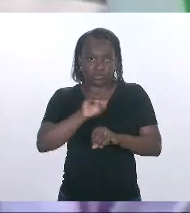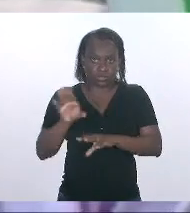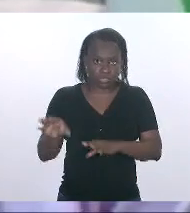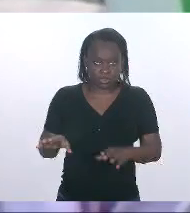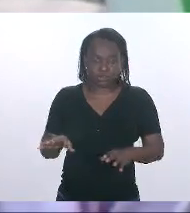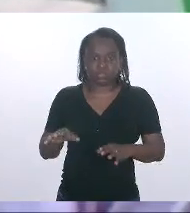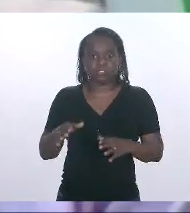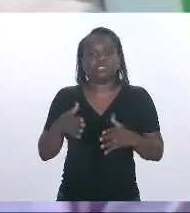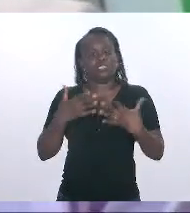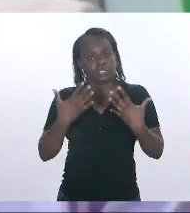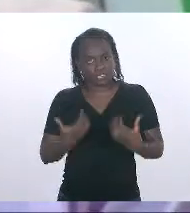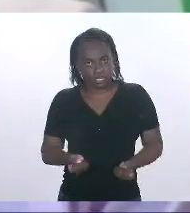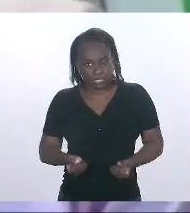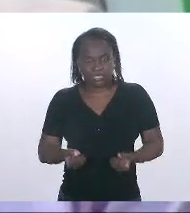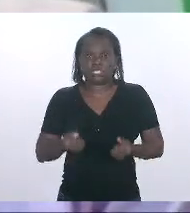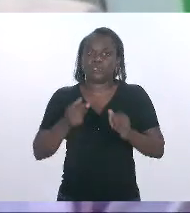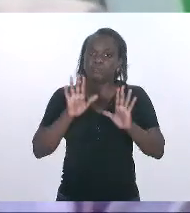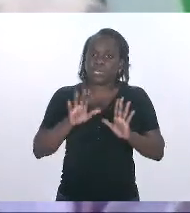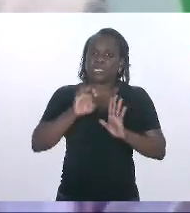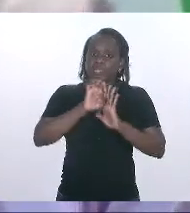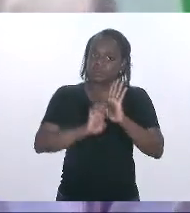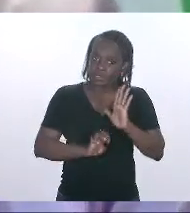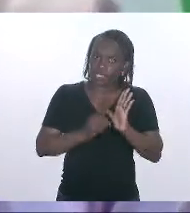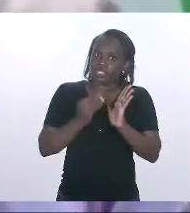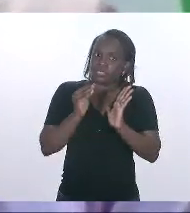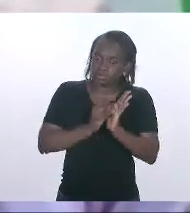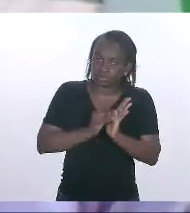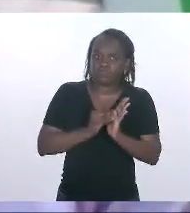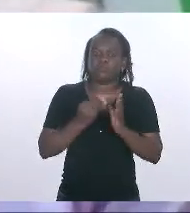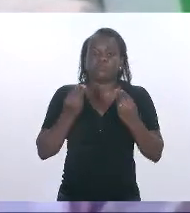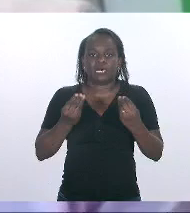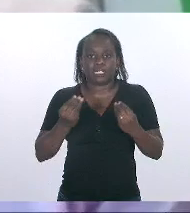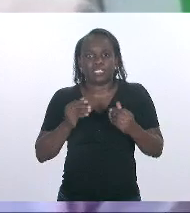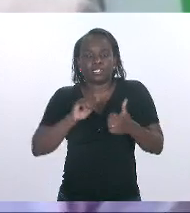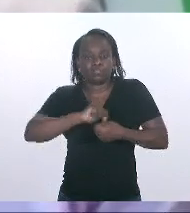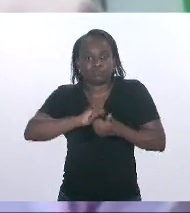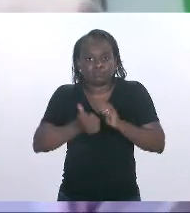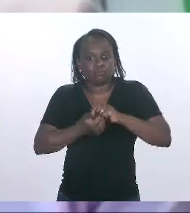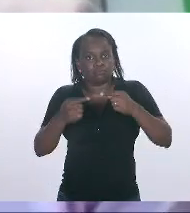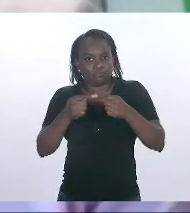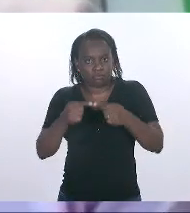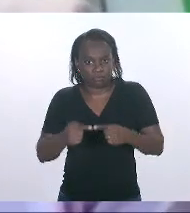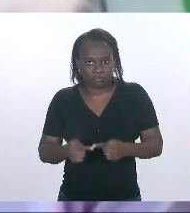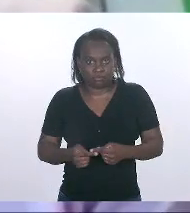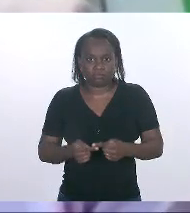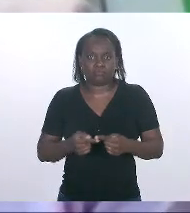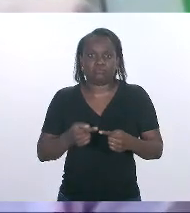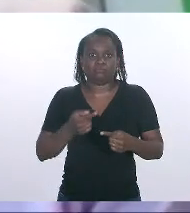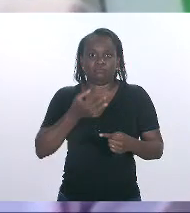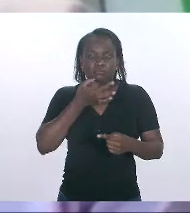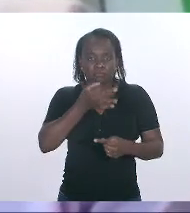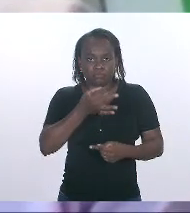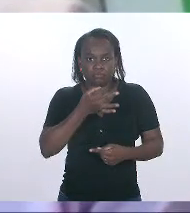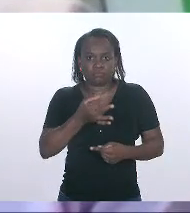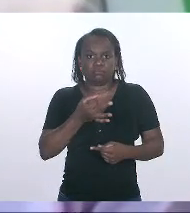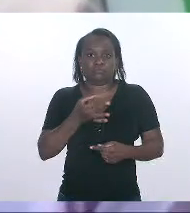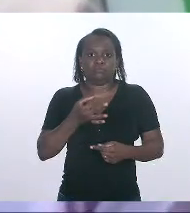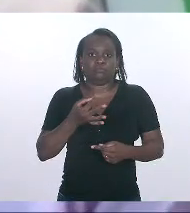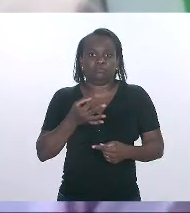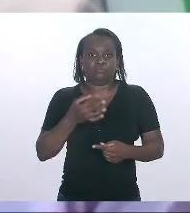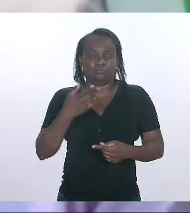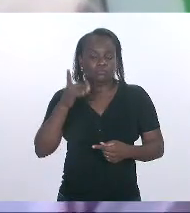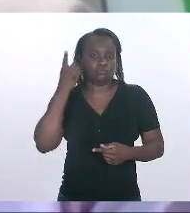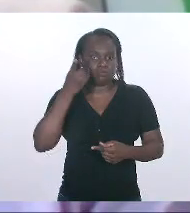Educação é favorável com emendas para adequar, né, essa sugestão